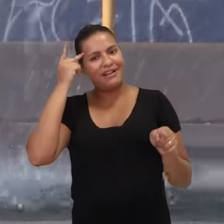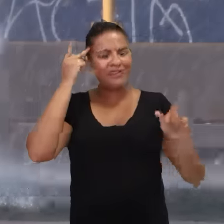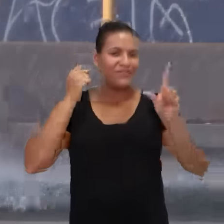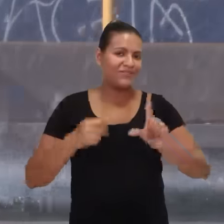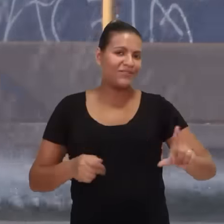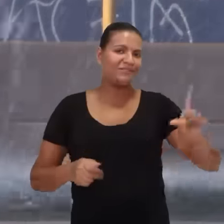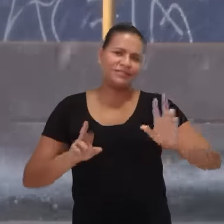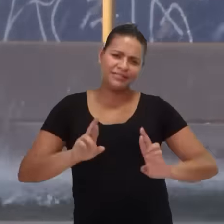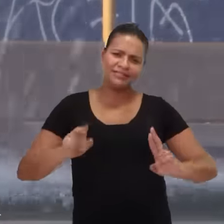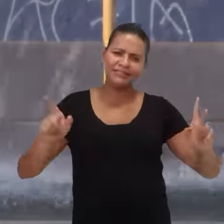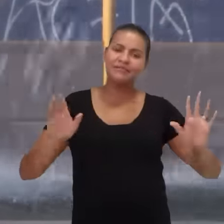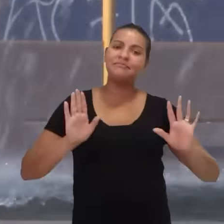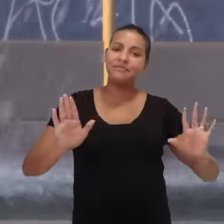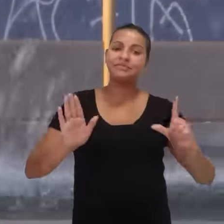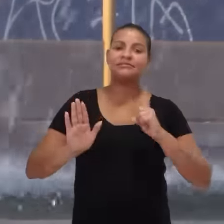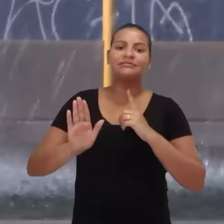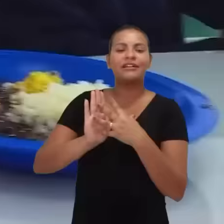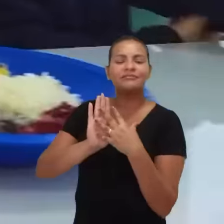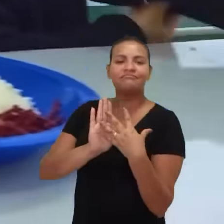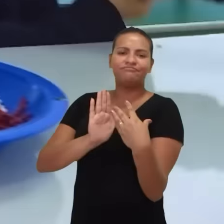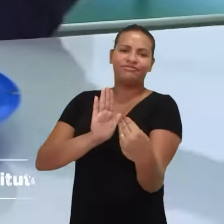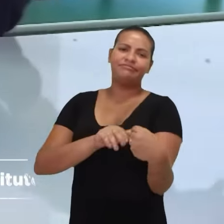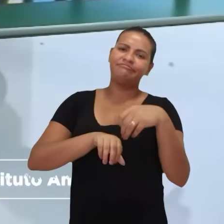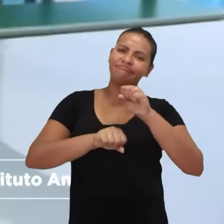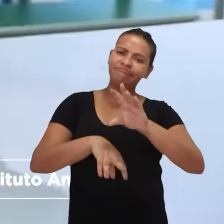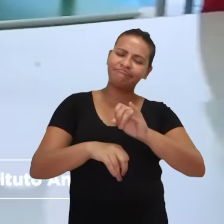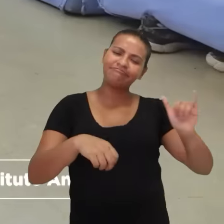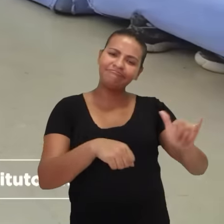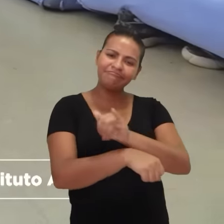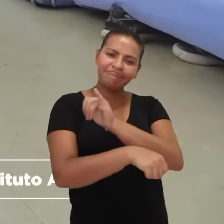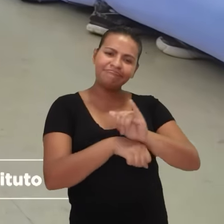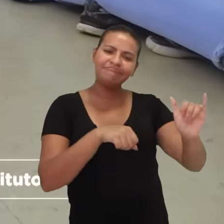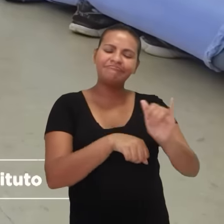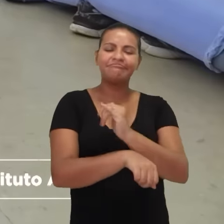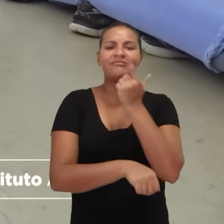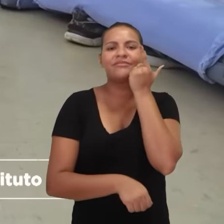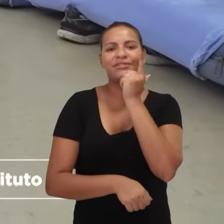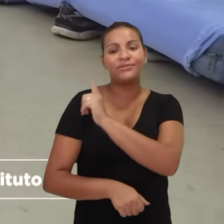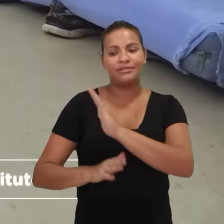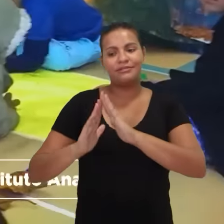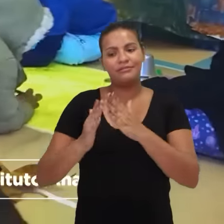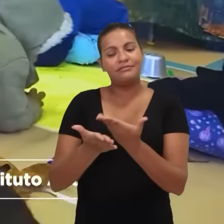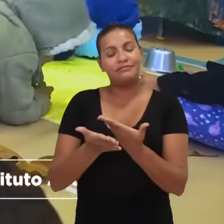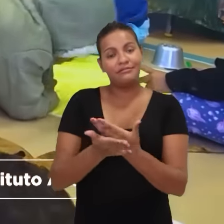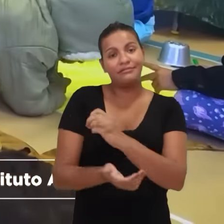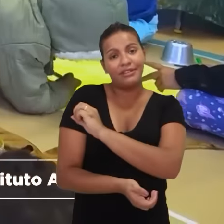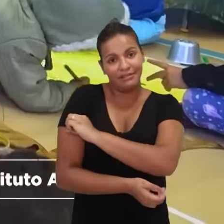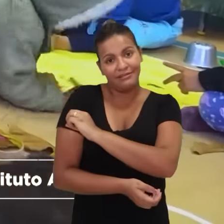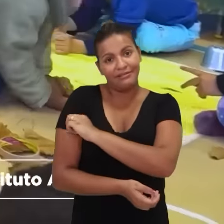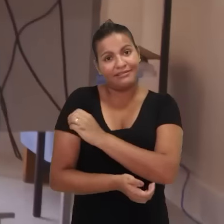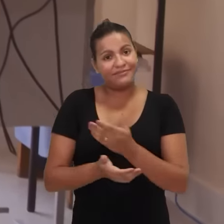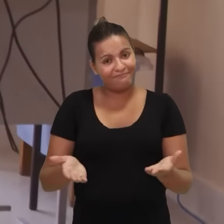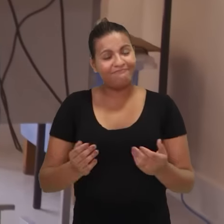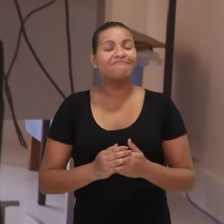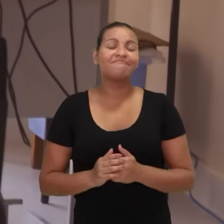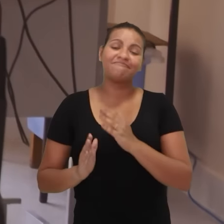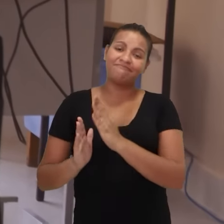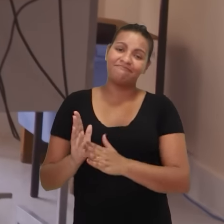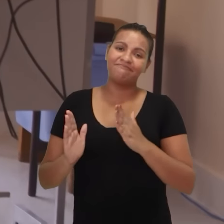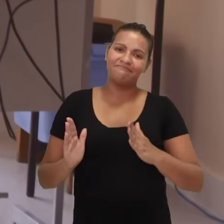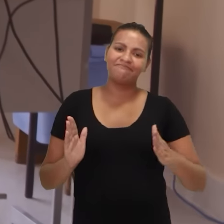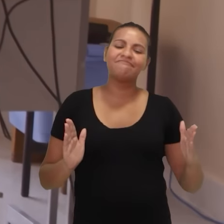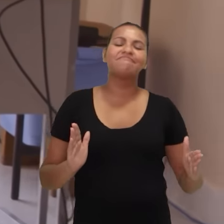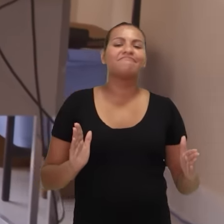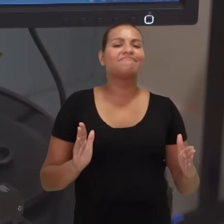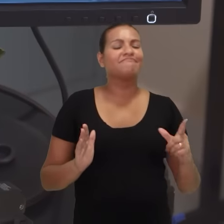podem inspirar gestores por todo o país a encarar o desafio e assegurar creche para as crianças que mais precisam. Um processo que